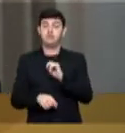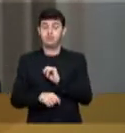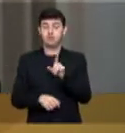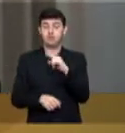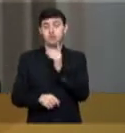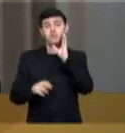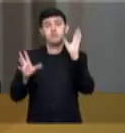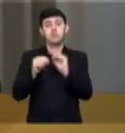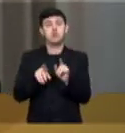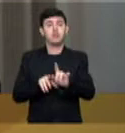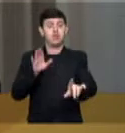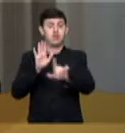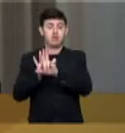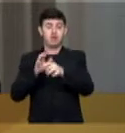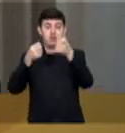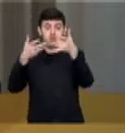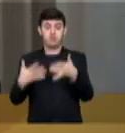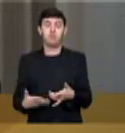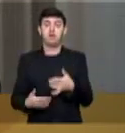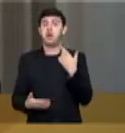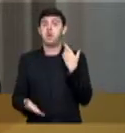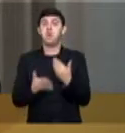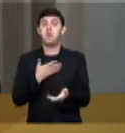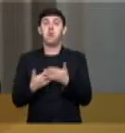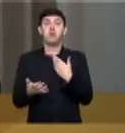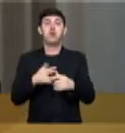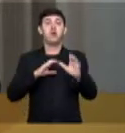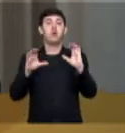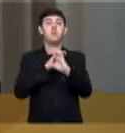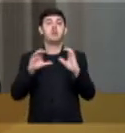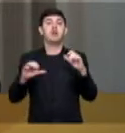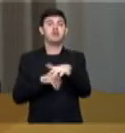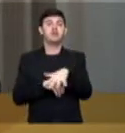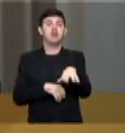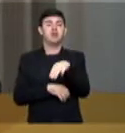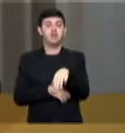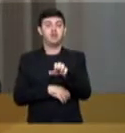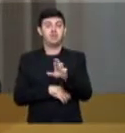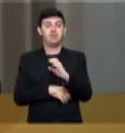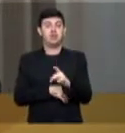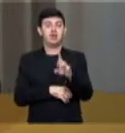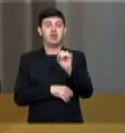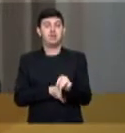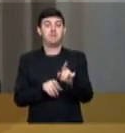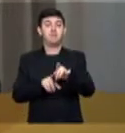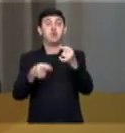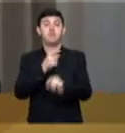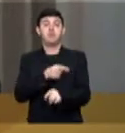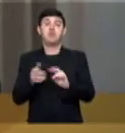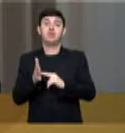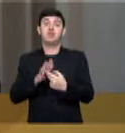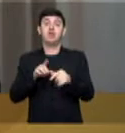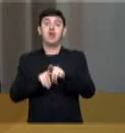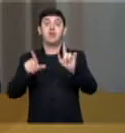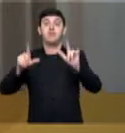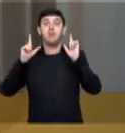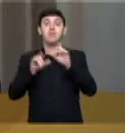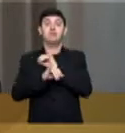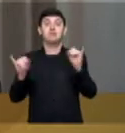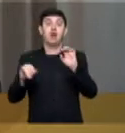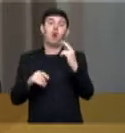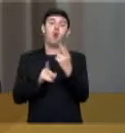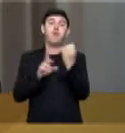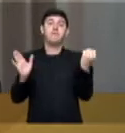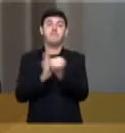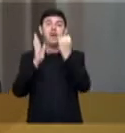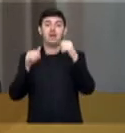4º dessa lei superveniente diz que qualquer comunicação mercadológica está proibida, o que inclui publicidade e a mera existência da marca. Já